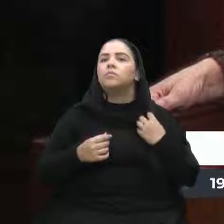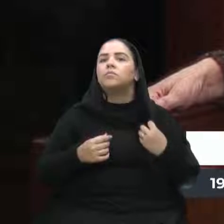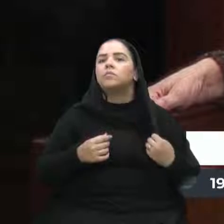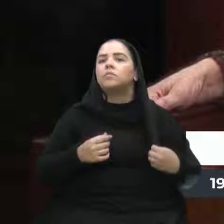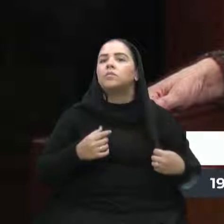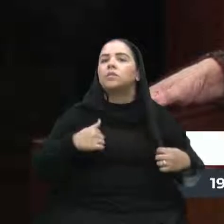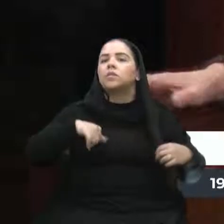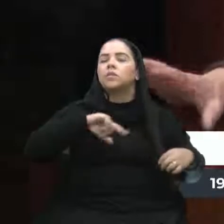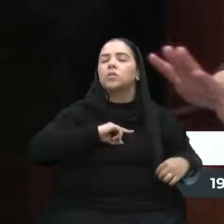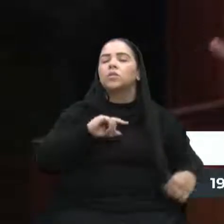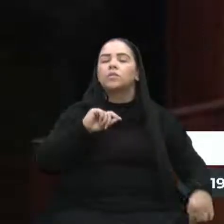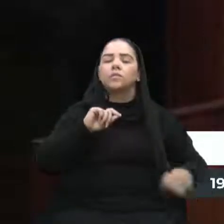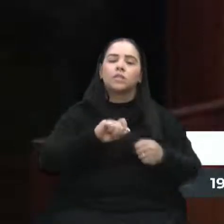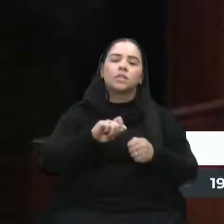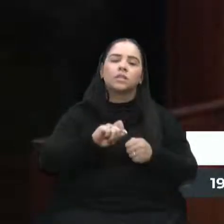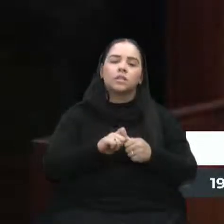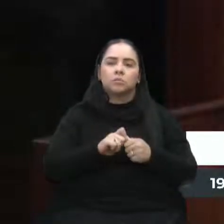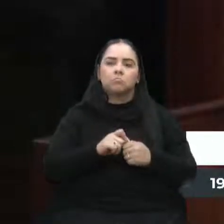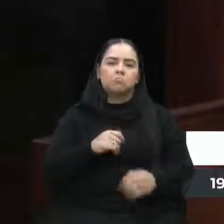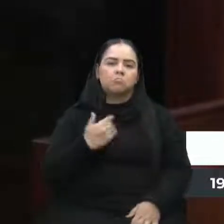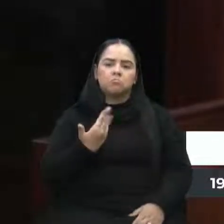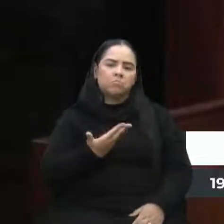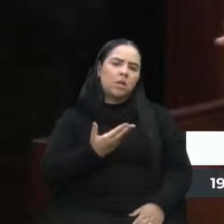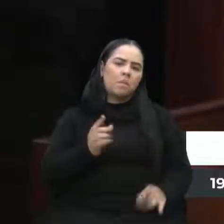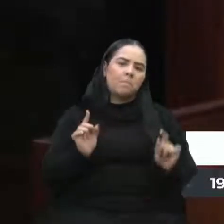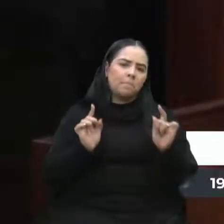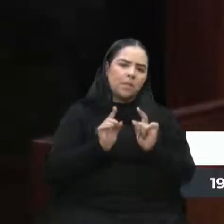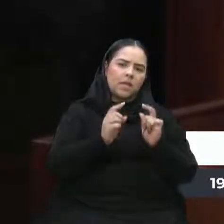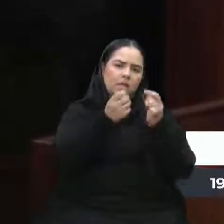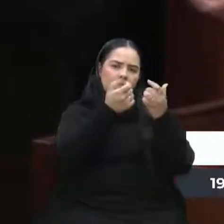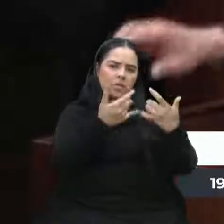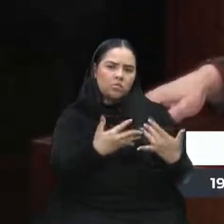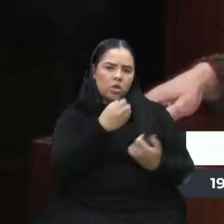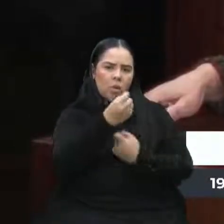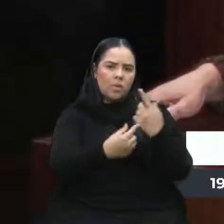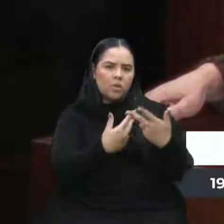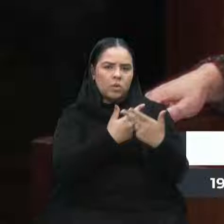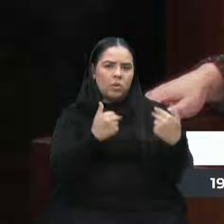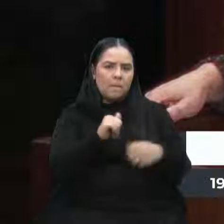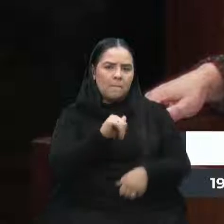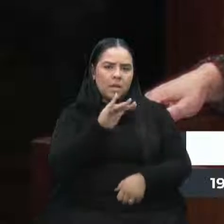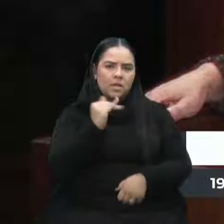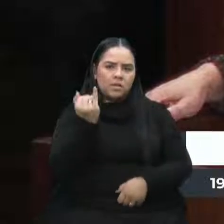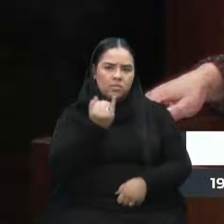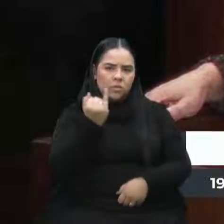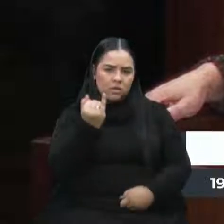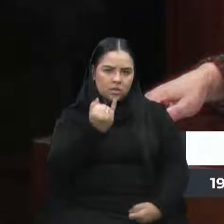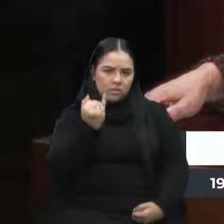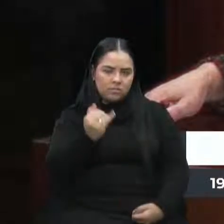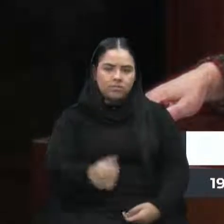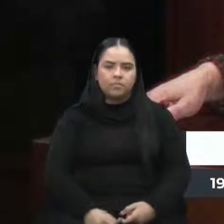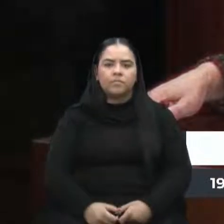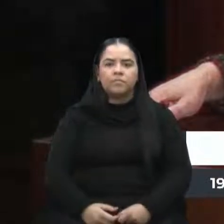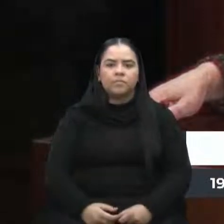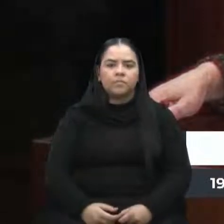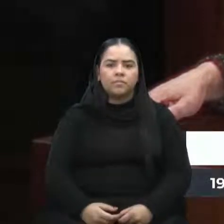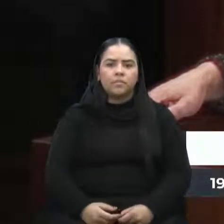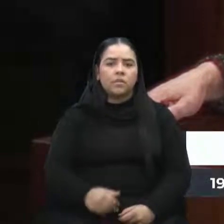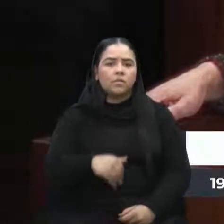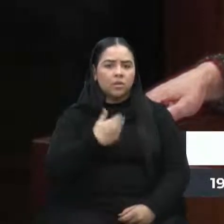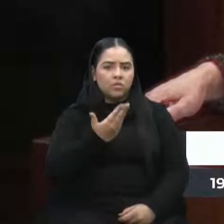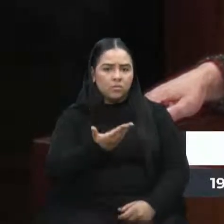Então, nós fizemos aqui um pequeno apanhado de alguns fatos mais importantes, né, para mostrar para os